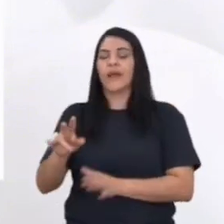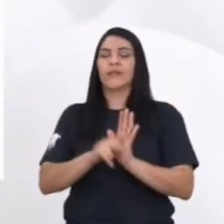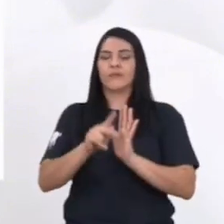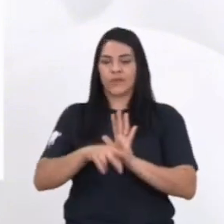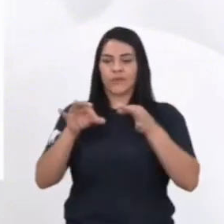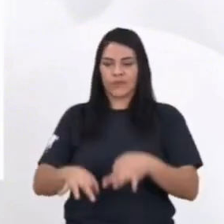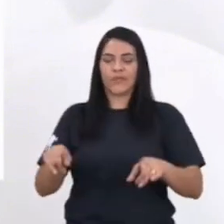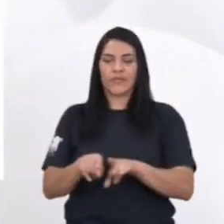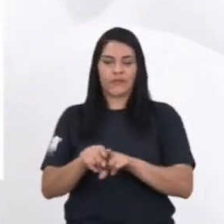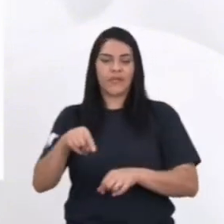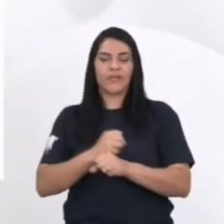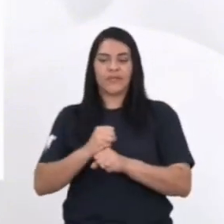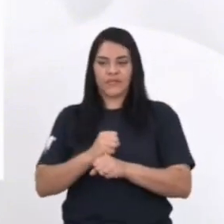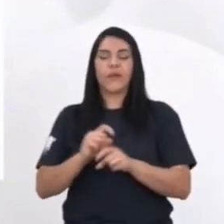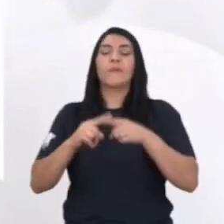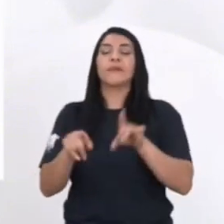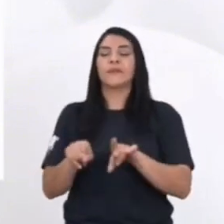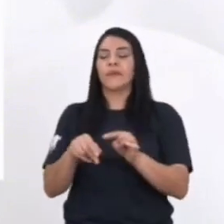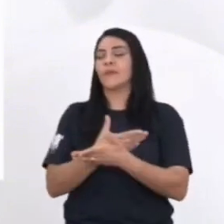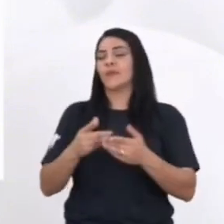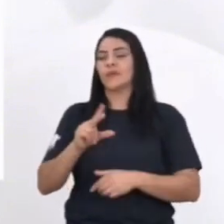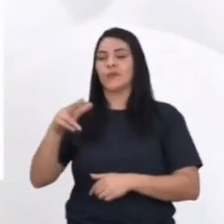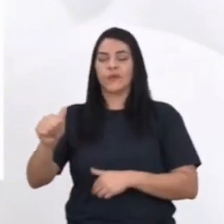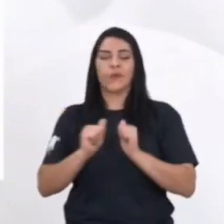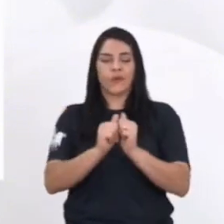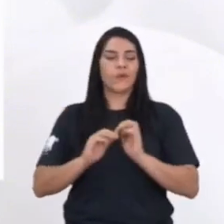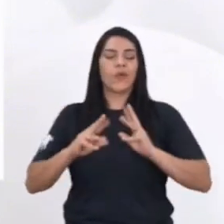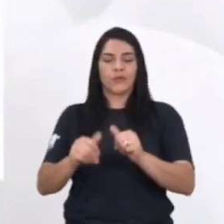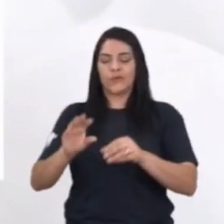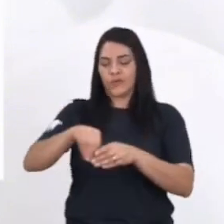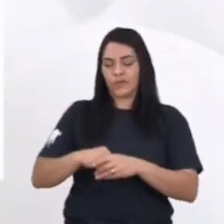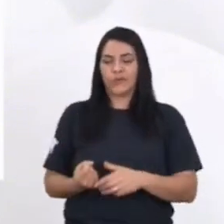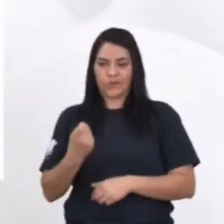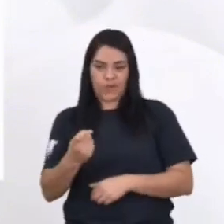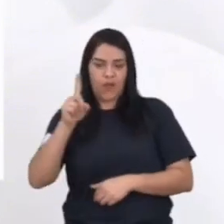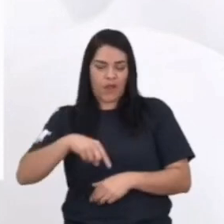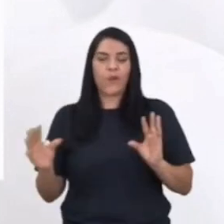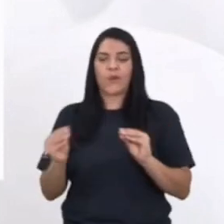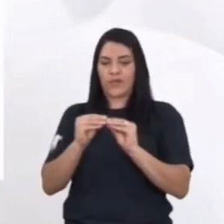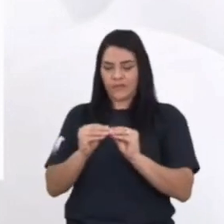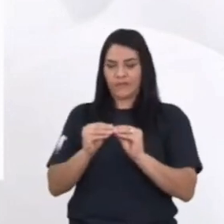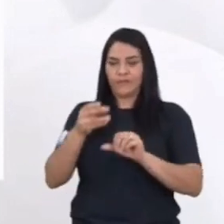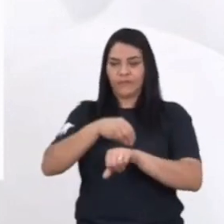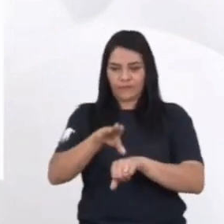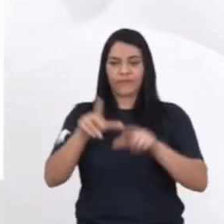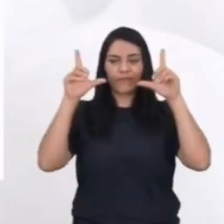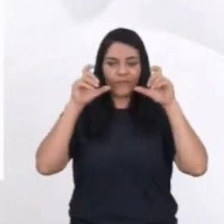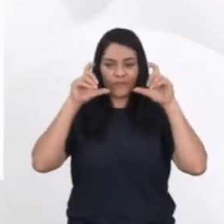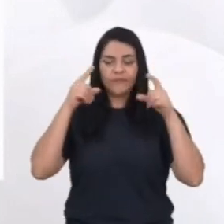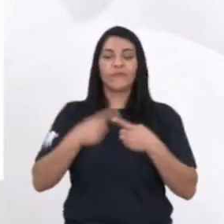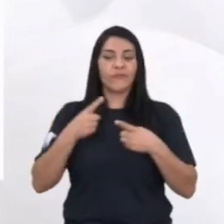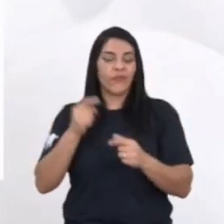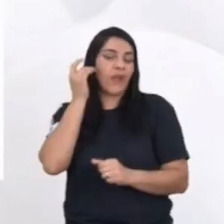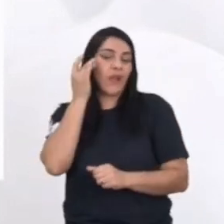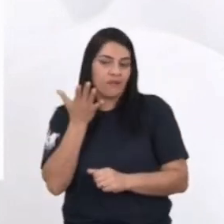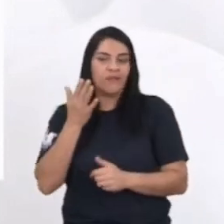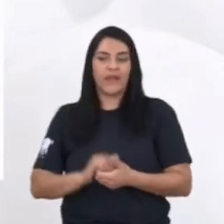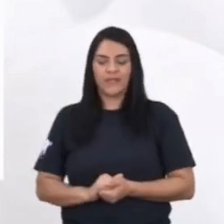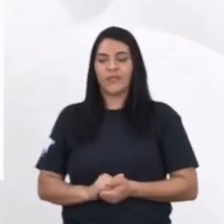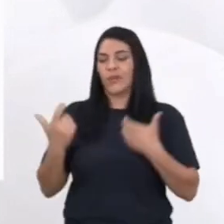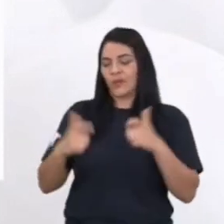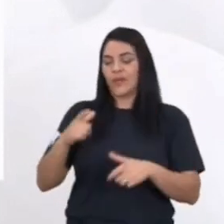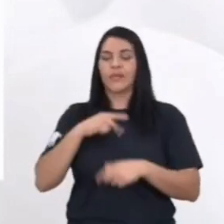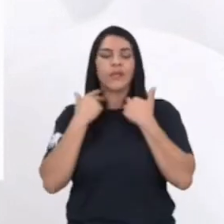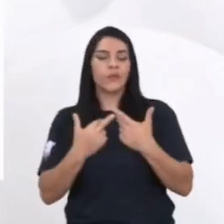também específicas desse ano série, né? Mas também pra gente não acumular tudo dentro de uma única série. Então esse é o resumo, aqui eu sugiro um print, porque fica fácil de identificar onde que estão